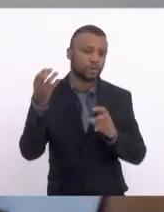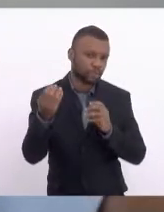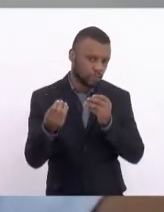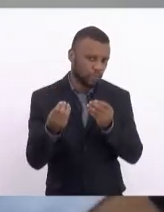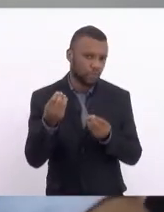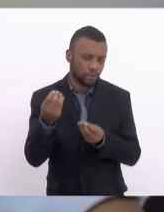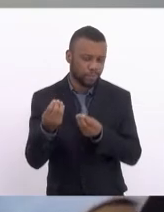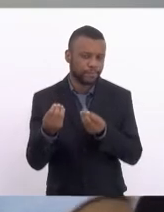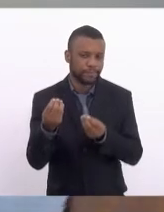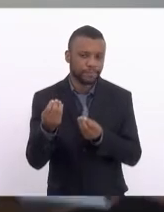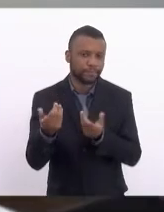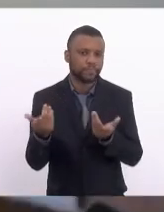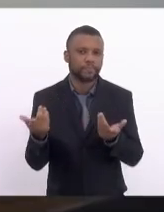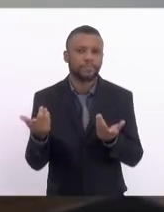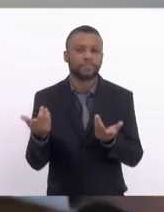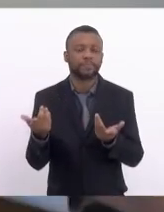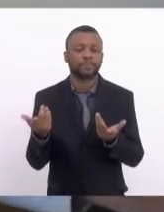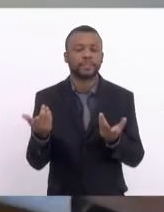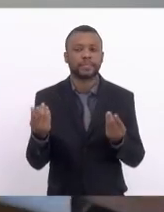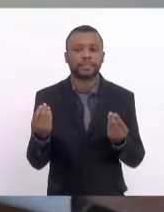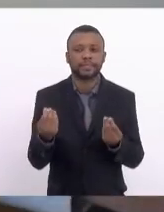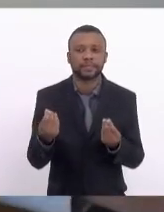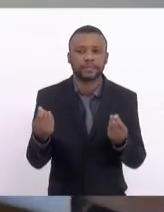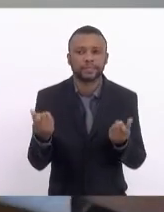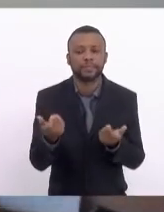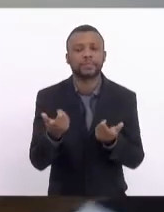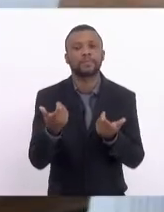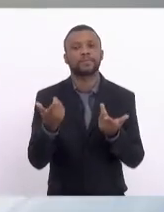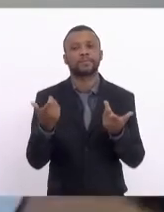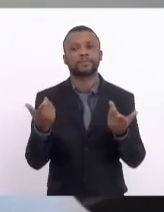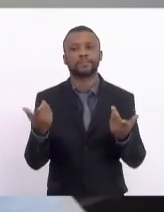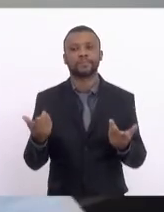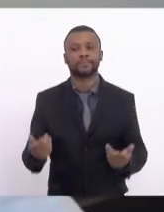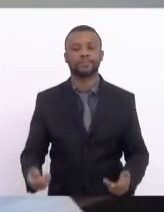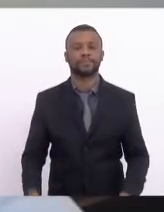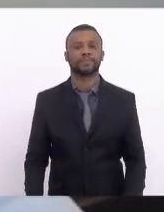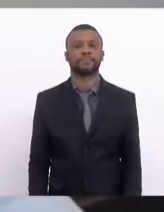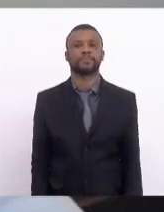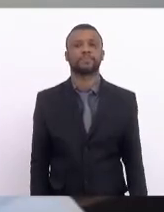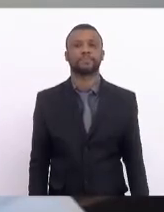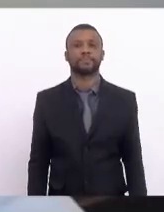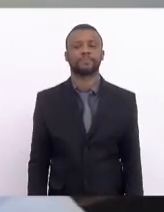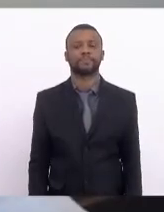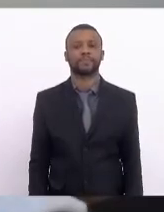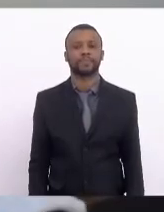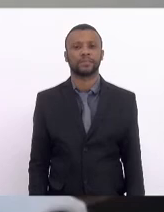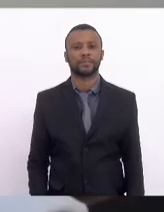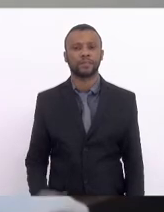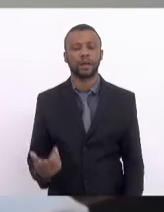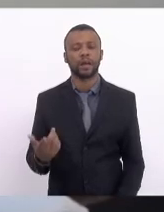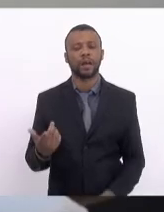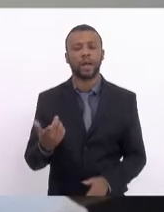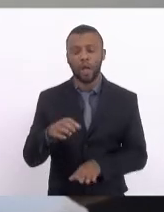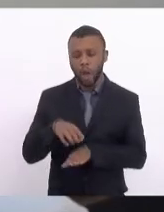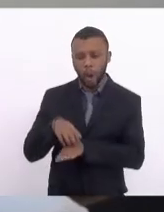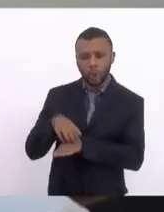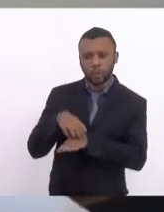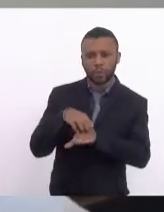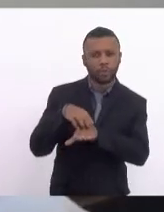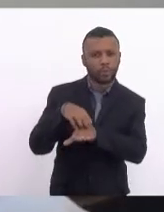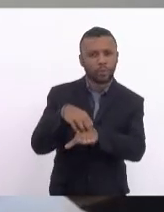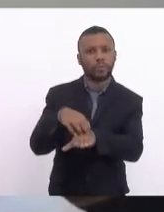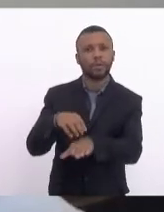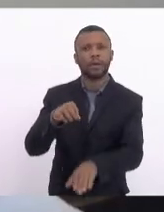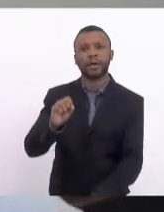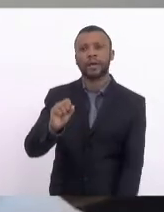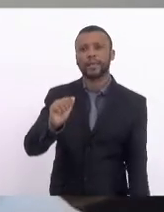essa situação relativa à autoviação salineira, essa autoviação salineira